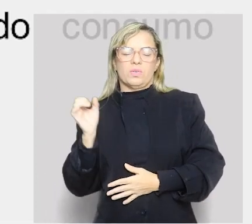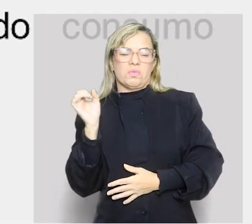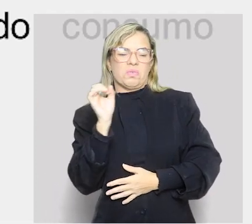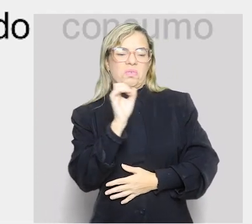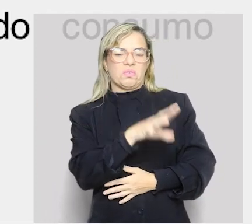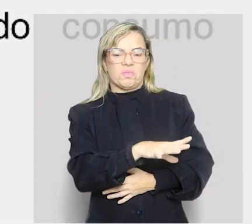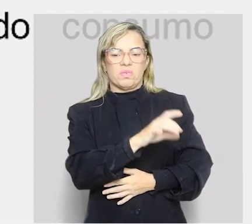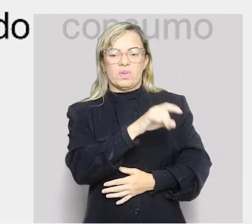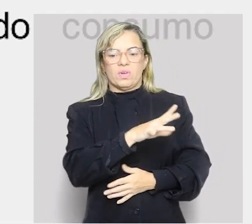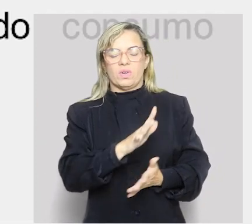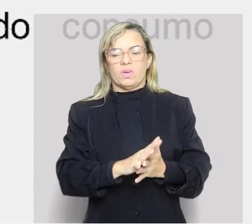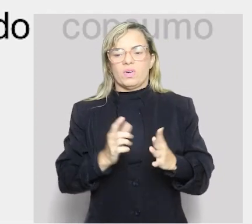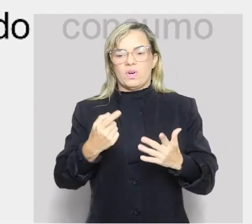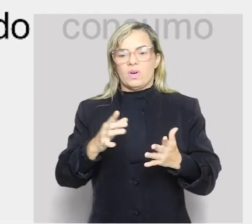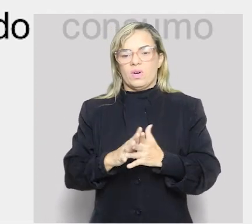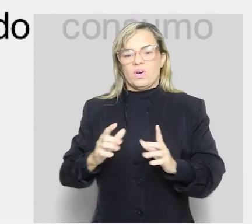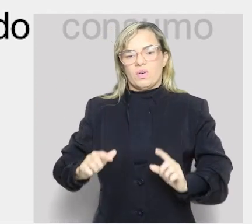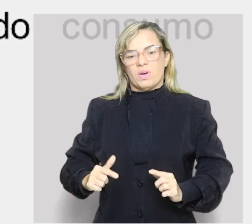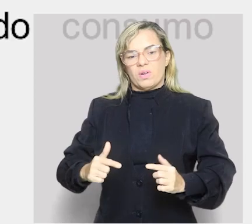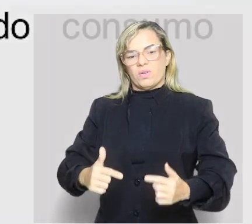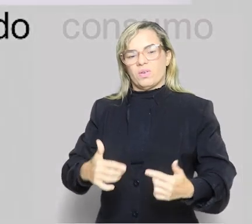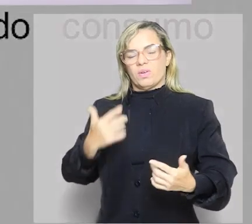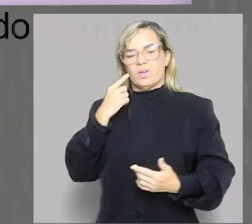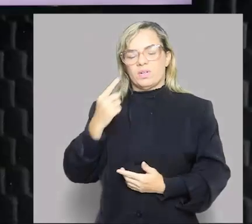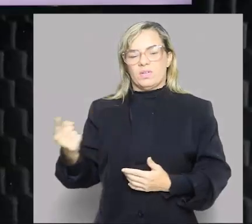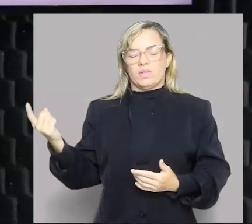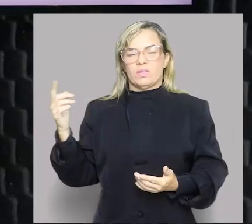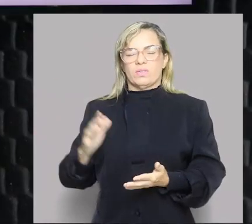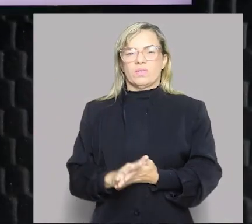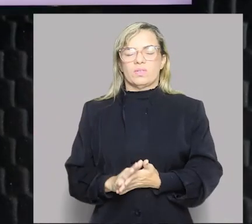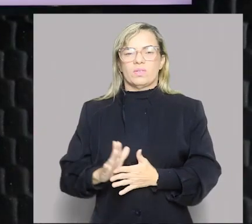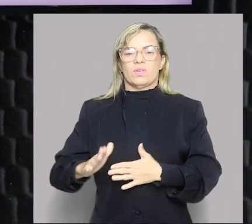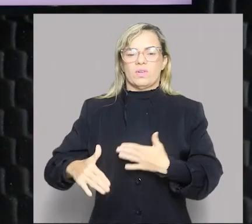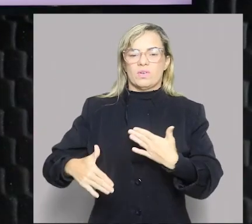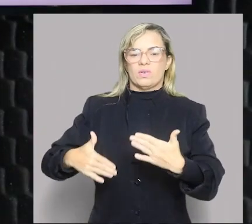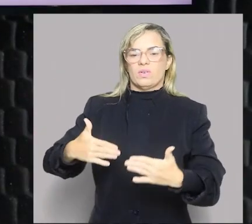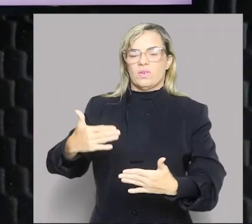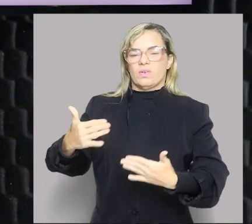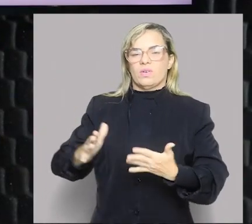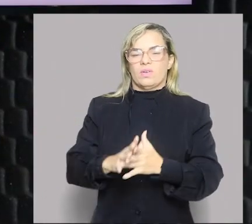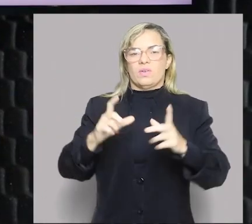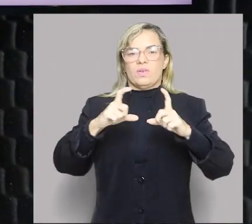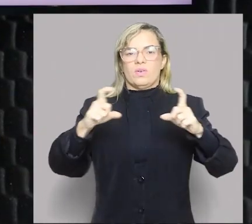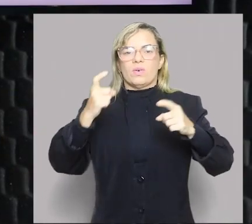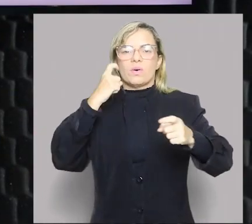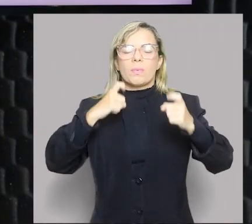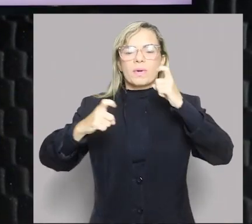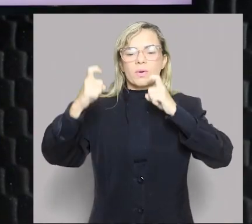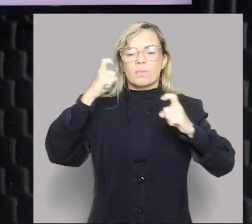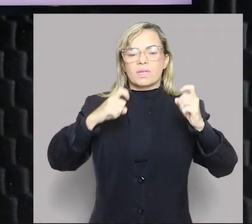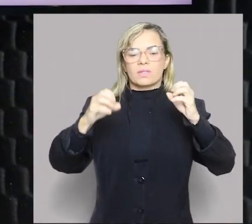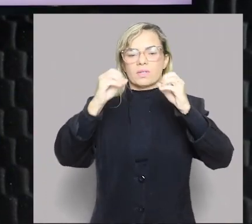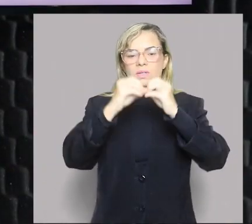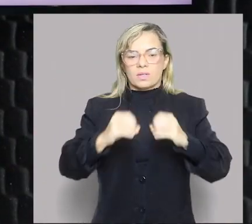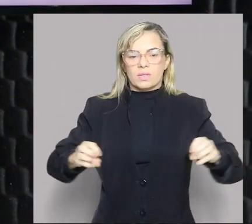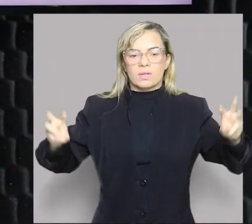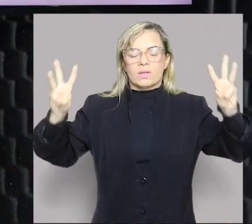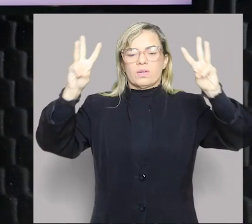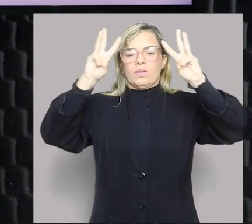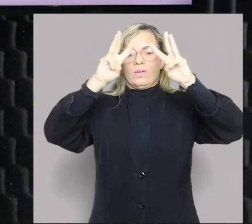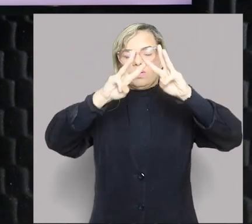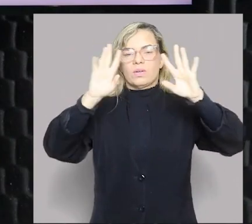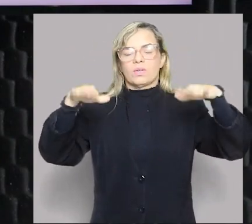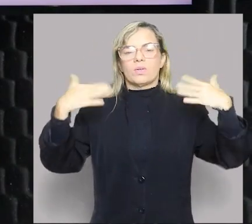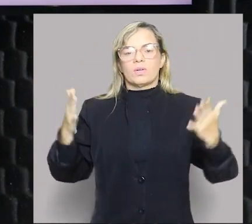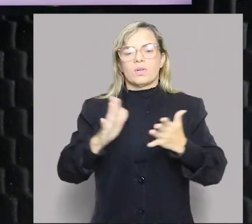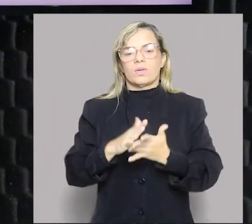é um desafio, aí traz como desafio, aí ele vai trazer nesse parágrafo a preocupação da ONU, certo? E aí o que